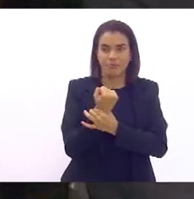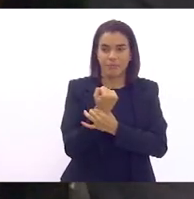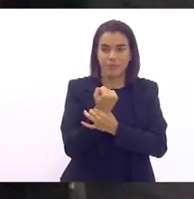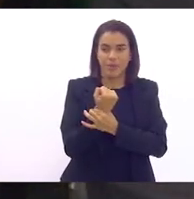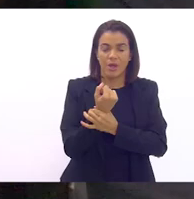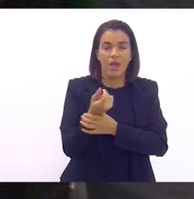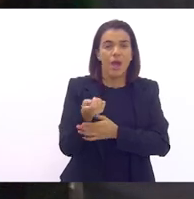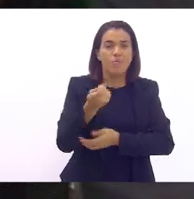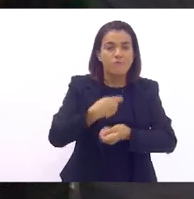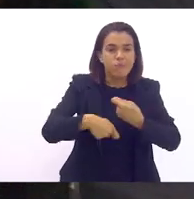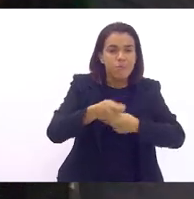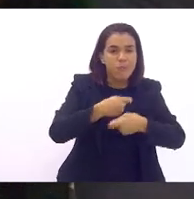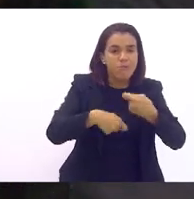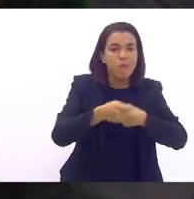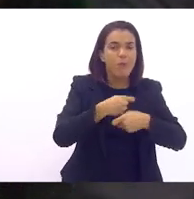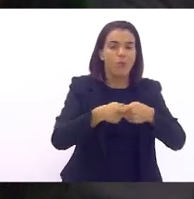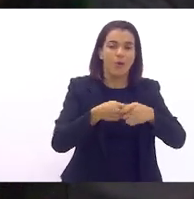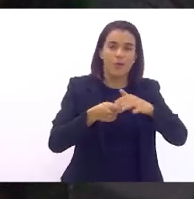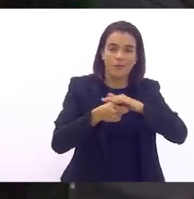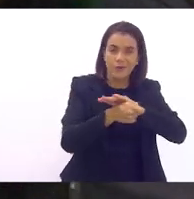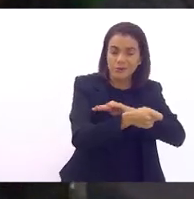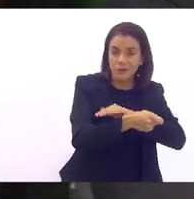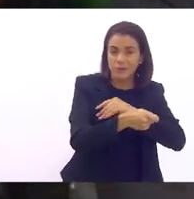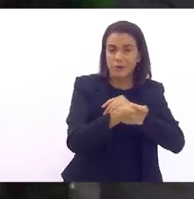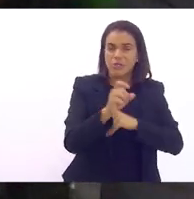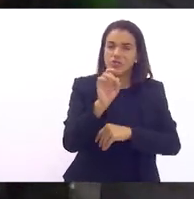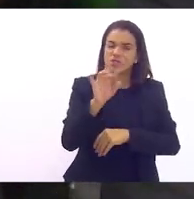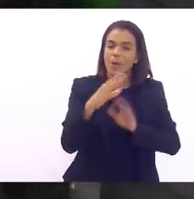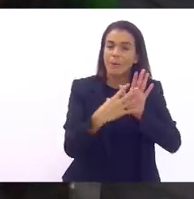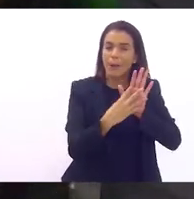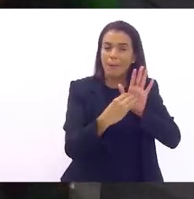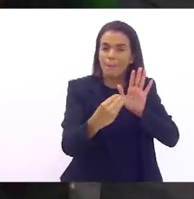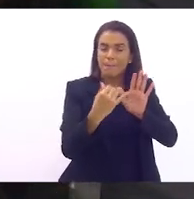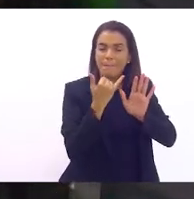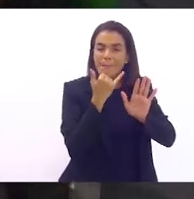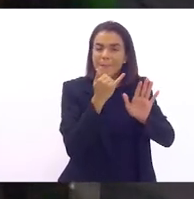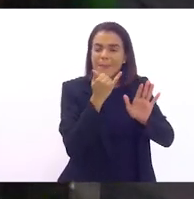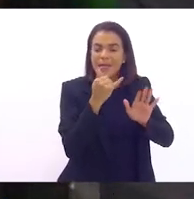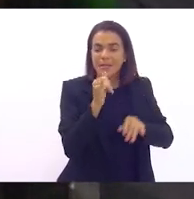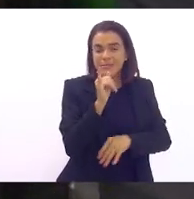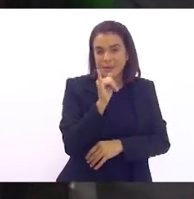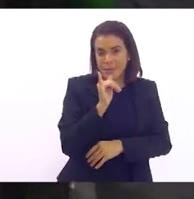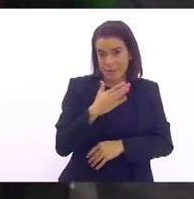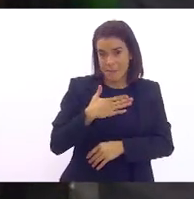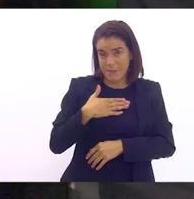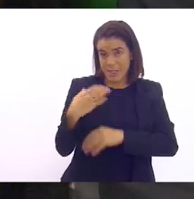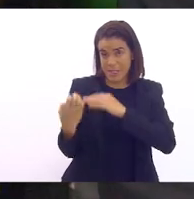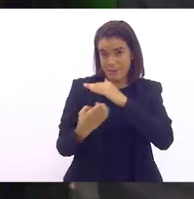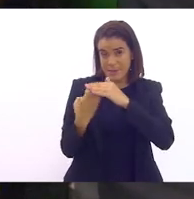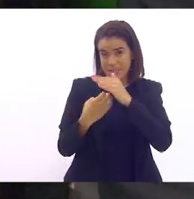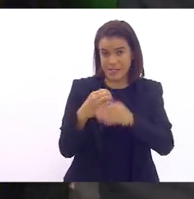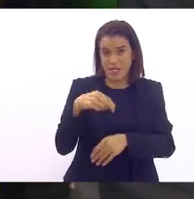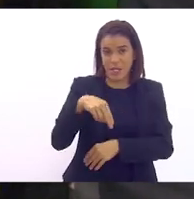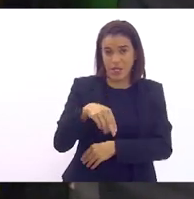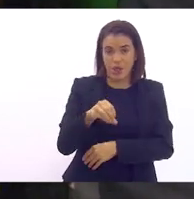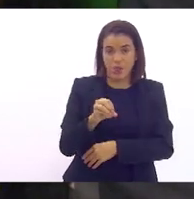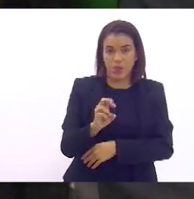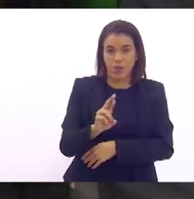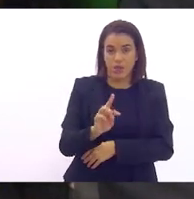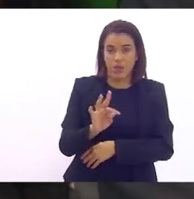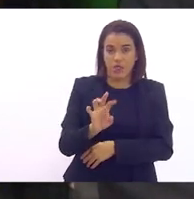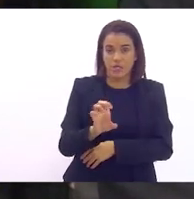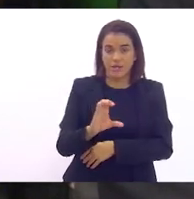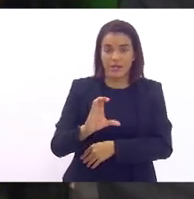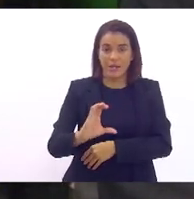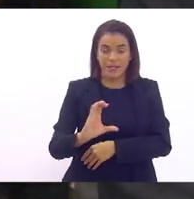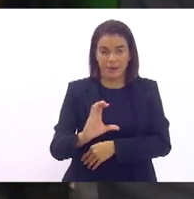o mercado e a consecução de investimentos né só para dar um exemplo aí falando um exemplo da minha empresa G nortec com a